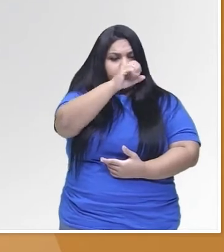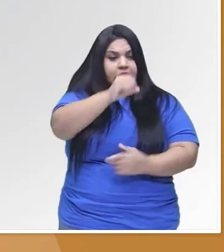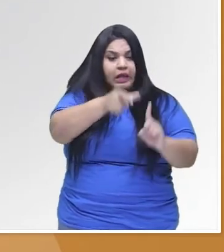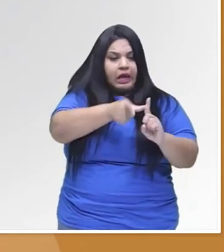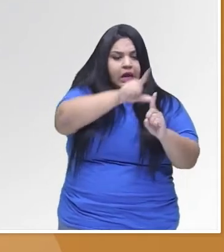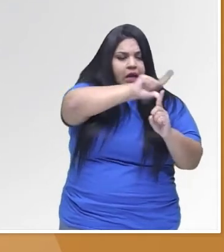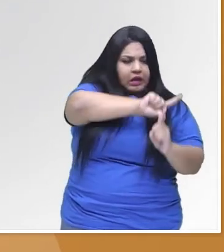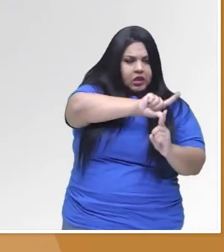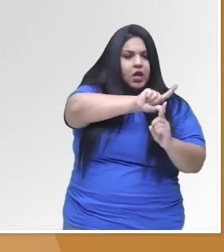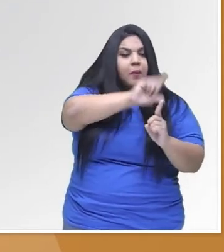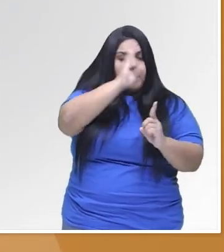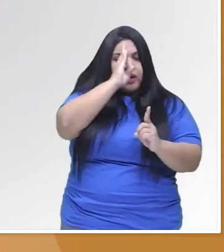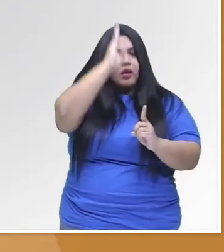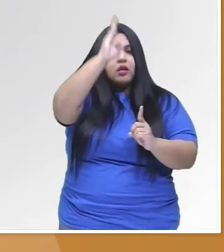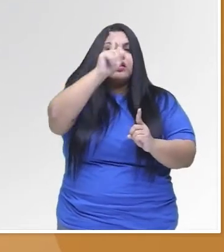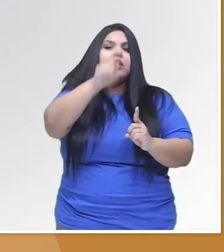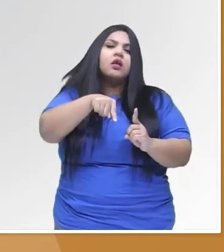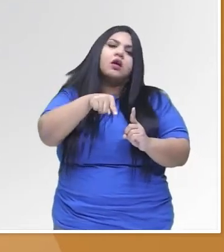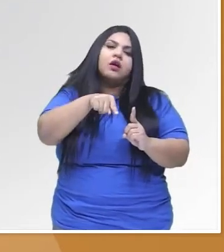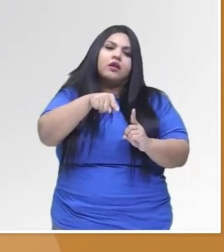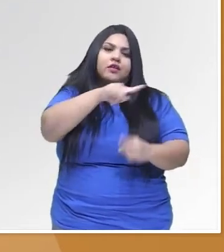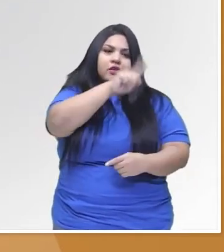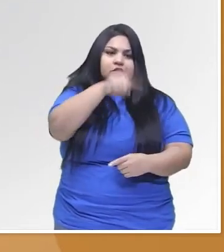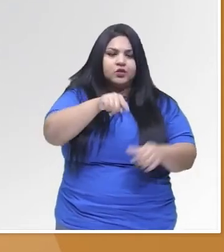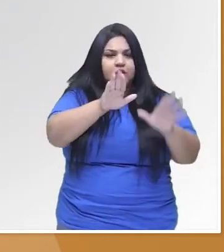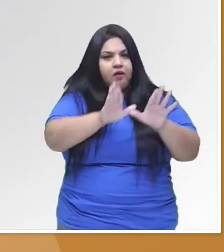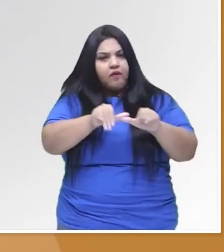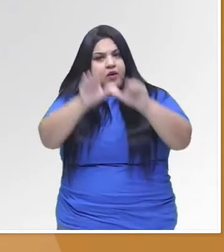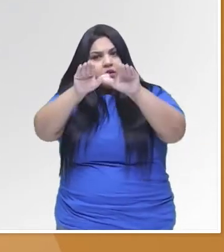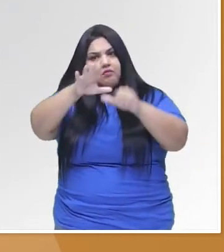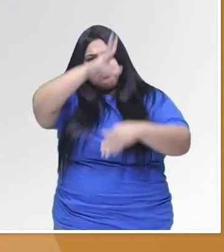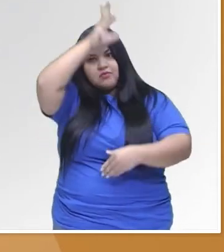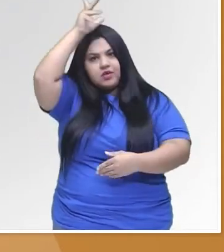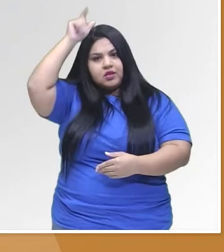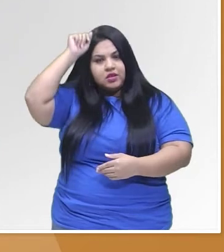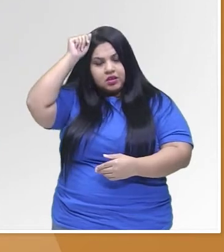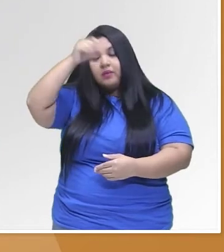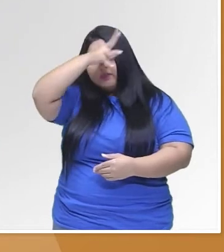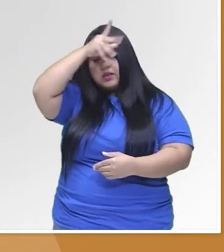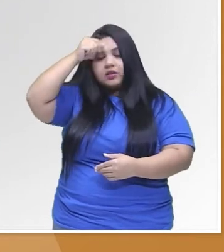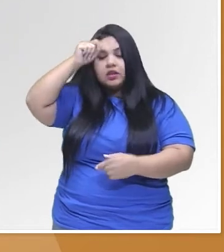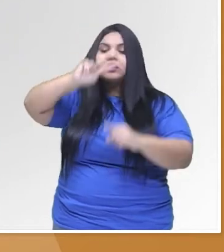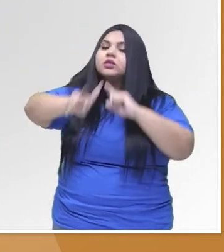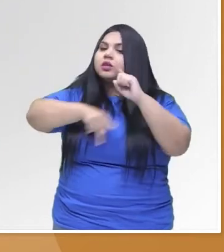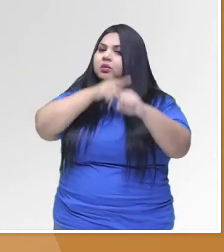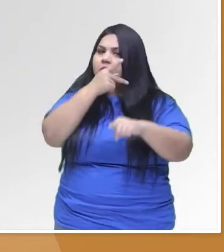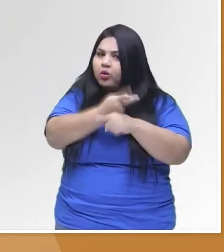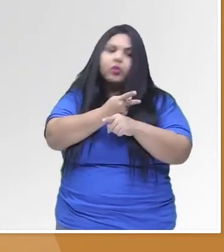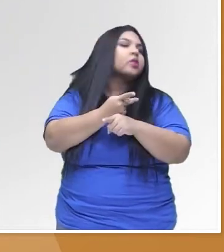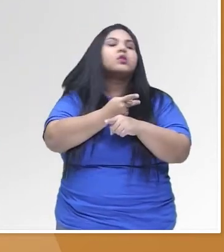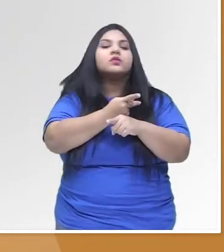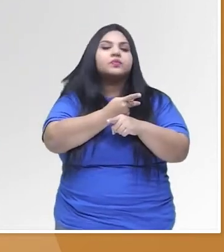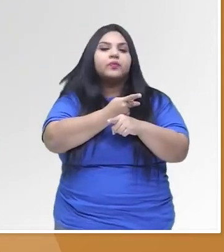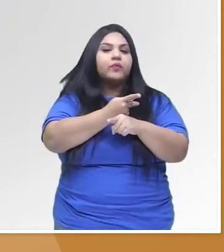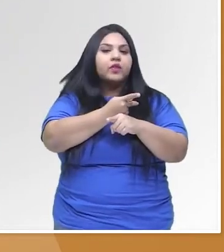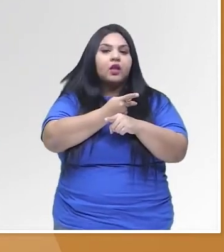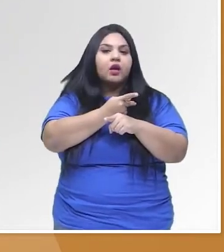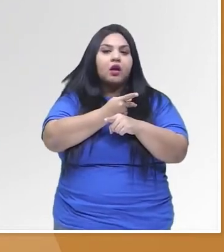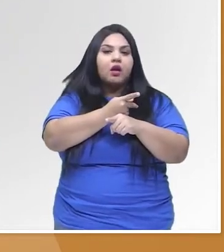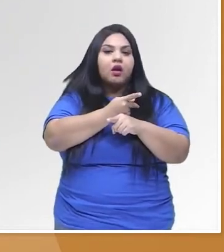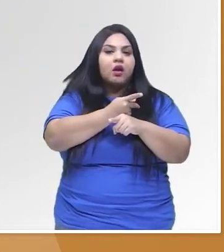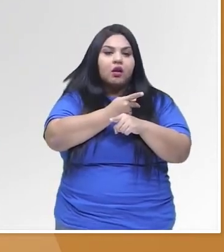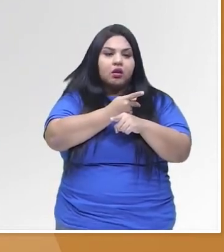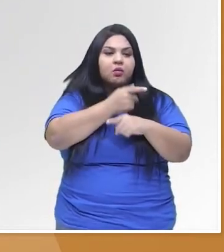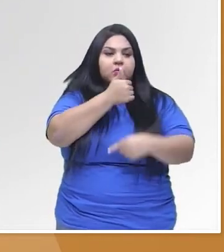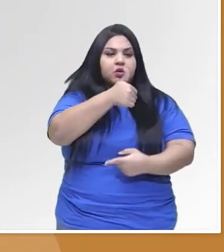polo de indústria era a Zona Franca de Manaus, né? Depois dos anos 80, não é mais o polo industrial de Manaus